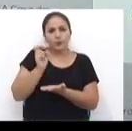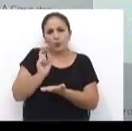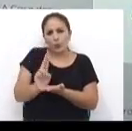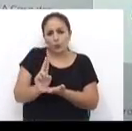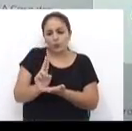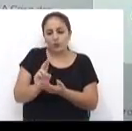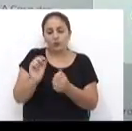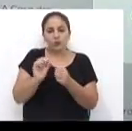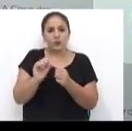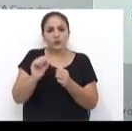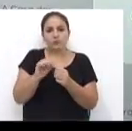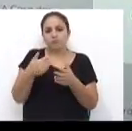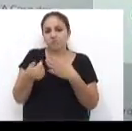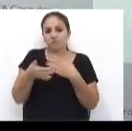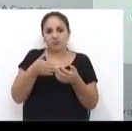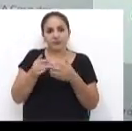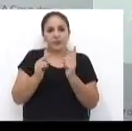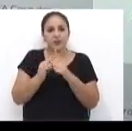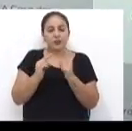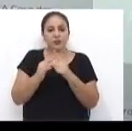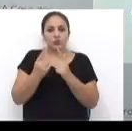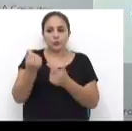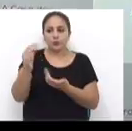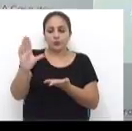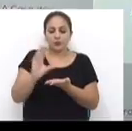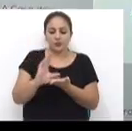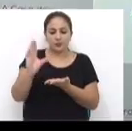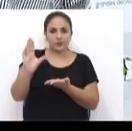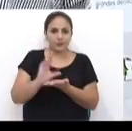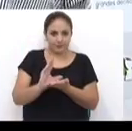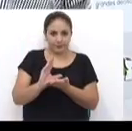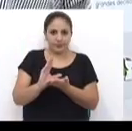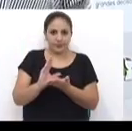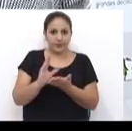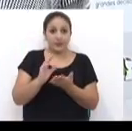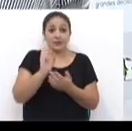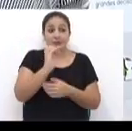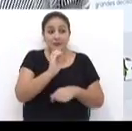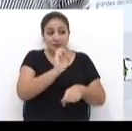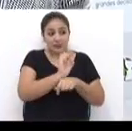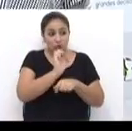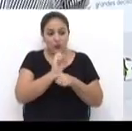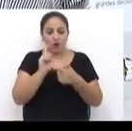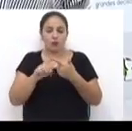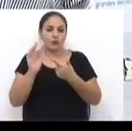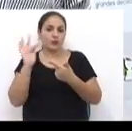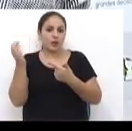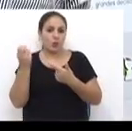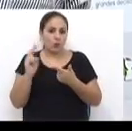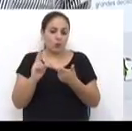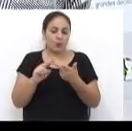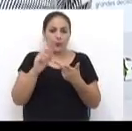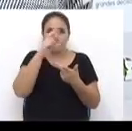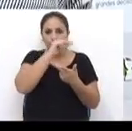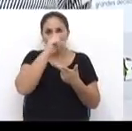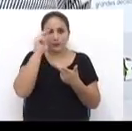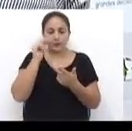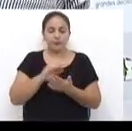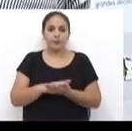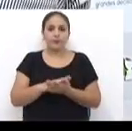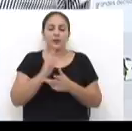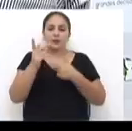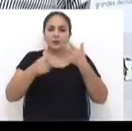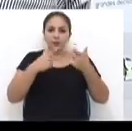financiamento em qualquer, seja estadual, federal, municipal. O comunista comenta que alguns locais preenchem